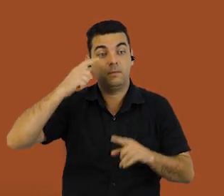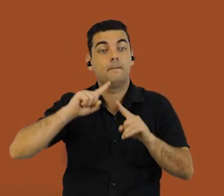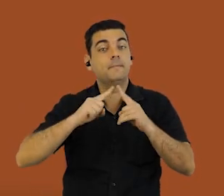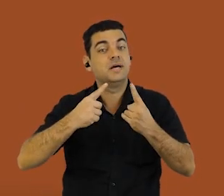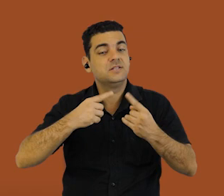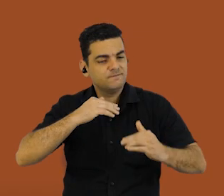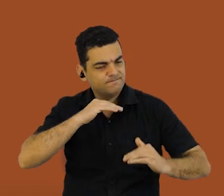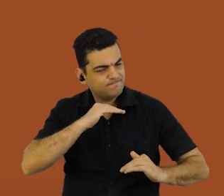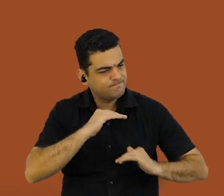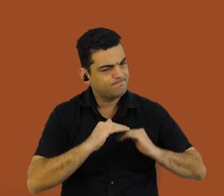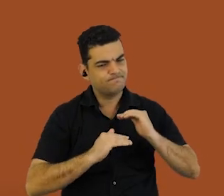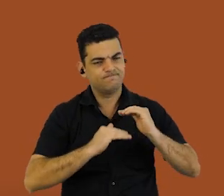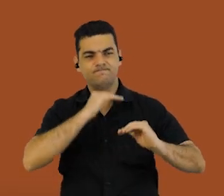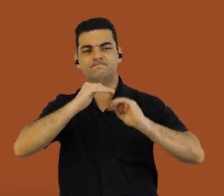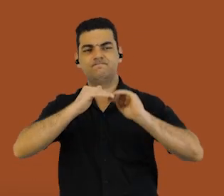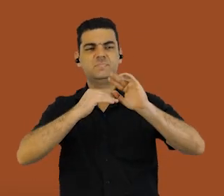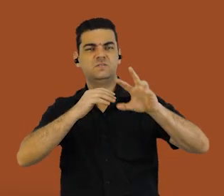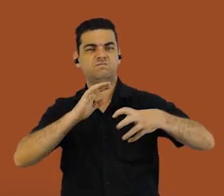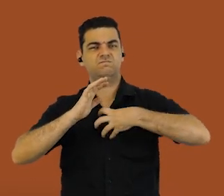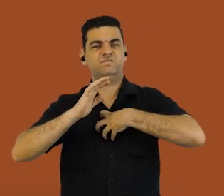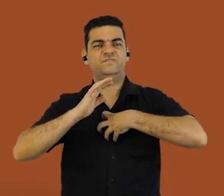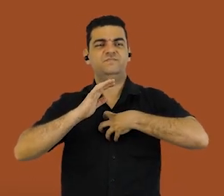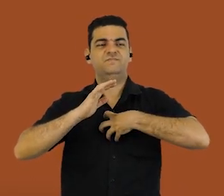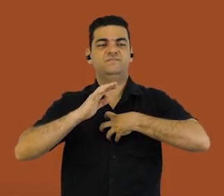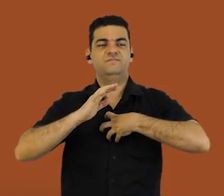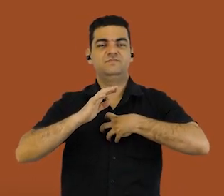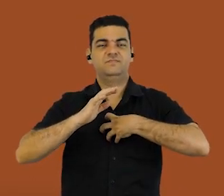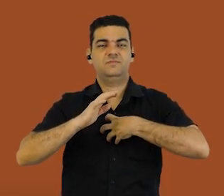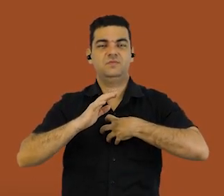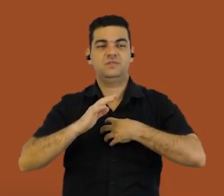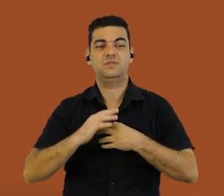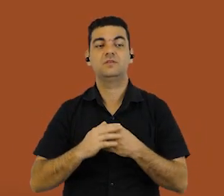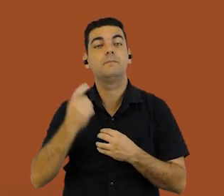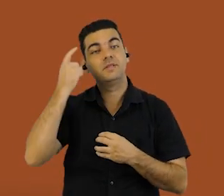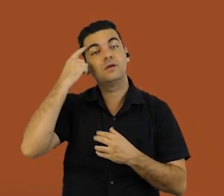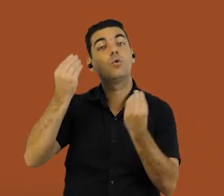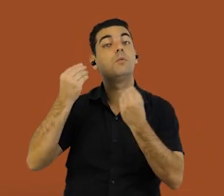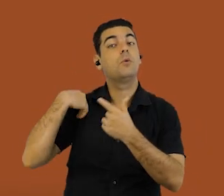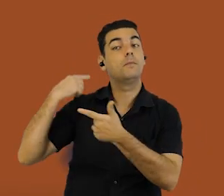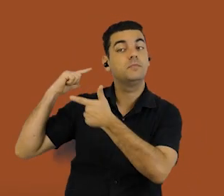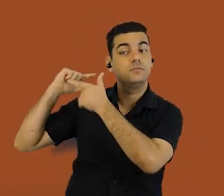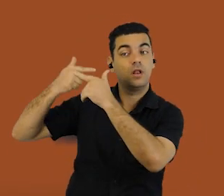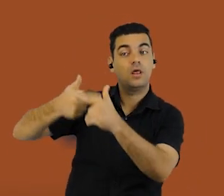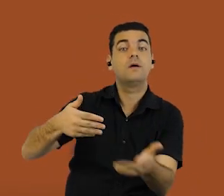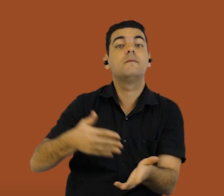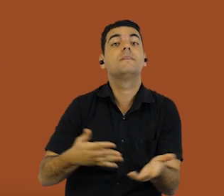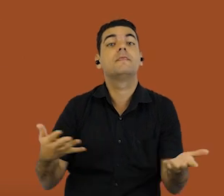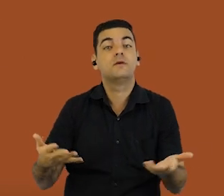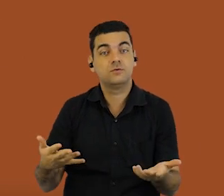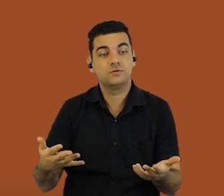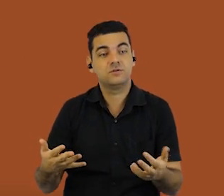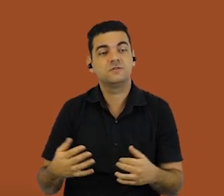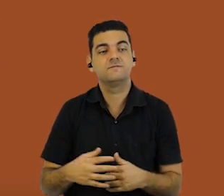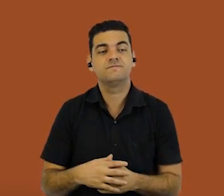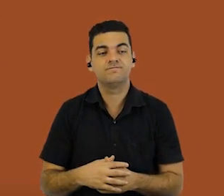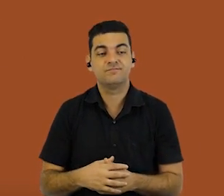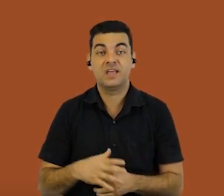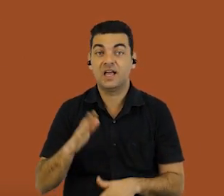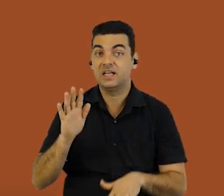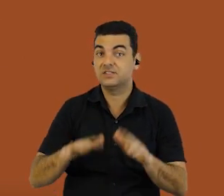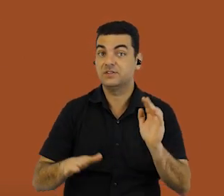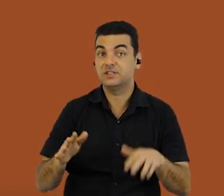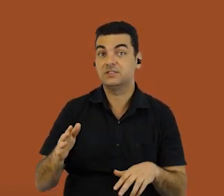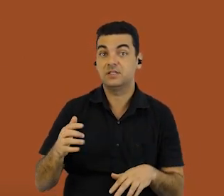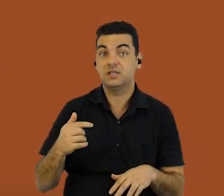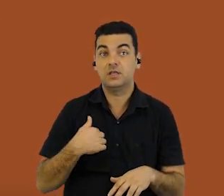processo contínuo de aprendizado acerca da minha ancestralidade. Assim, todo dia tem dia que parece que a